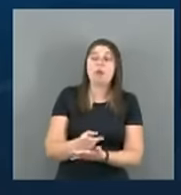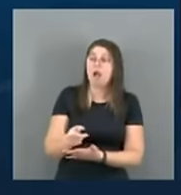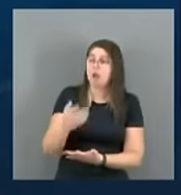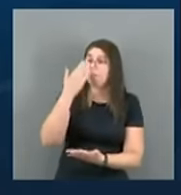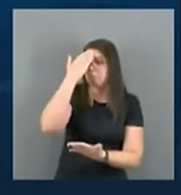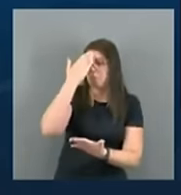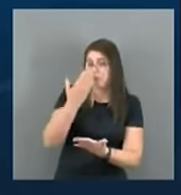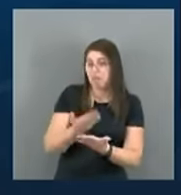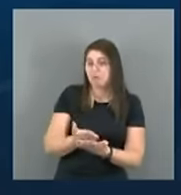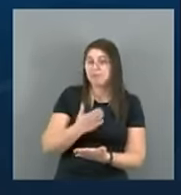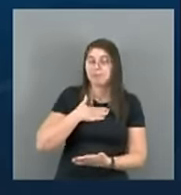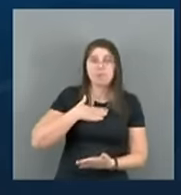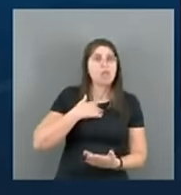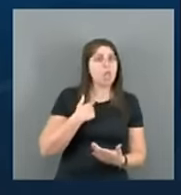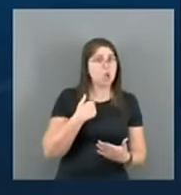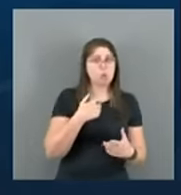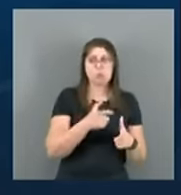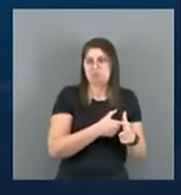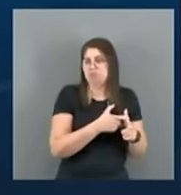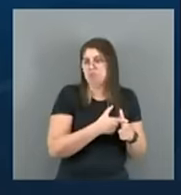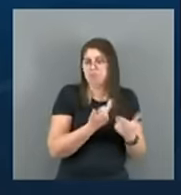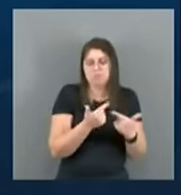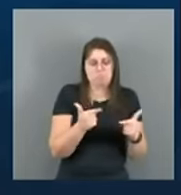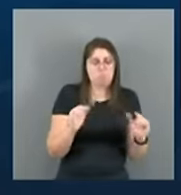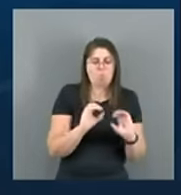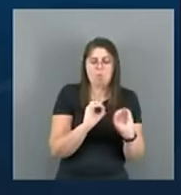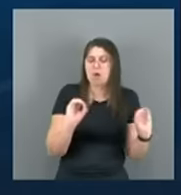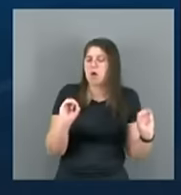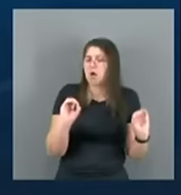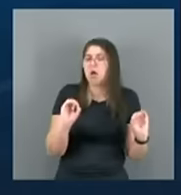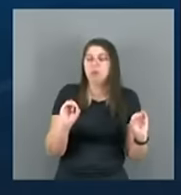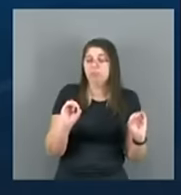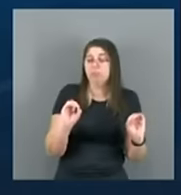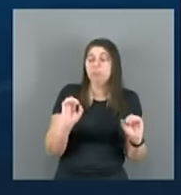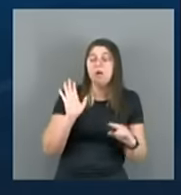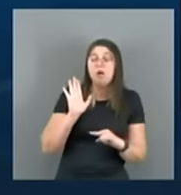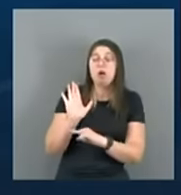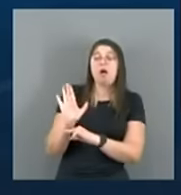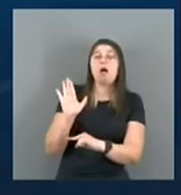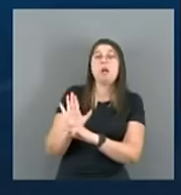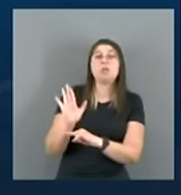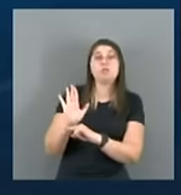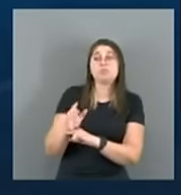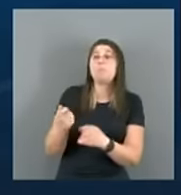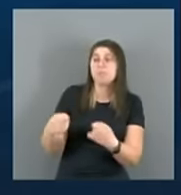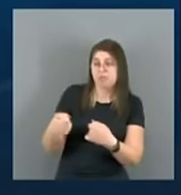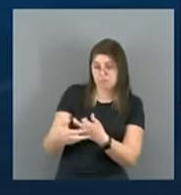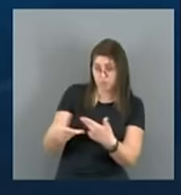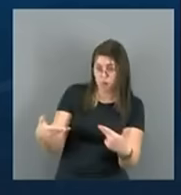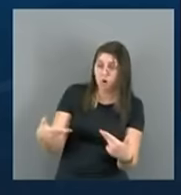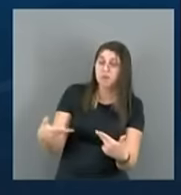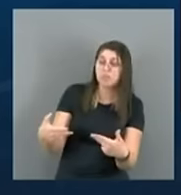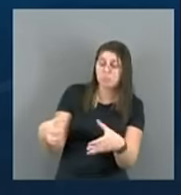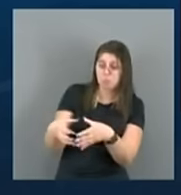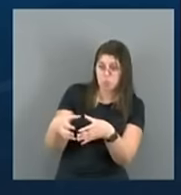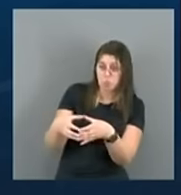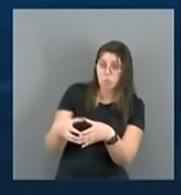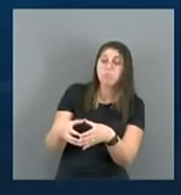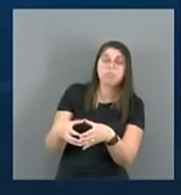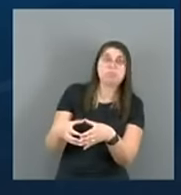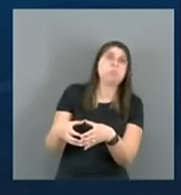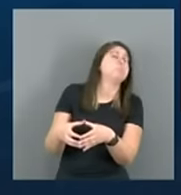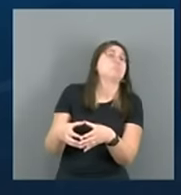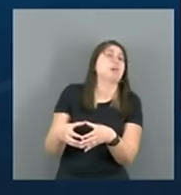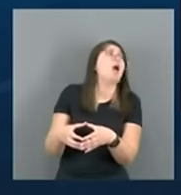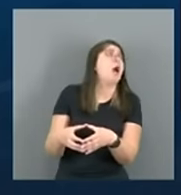confiança do presidente ou do dono do time, enfim. E muitas das vezes ela precisava de alguma coisa para o clube e nada